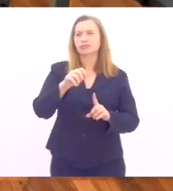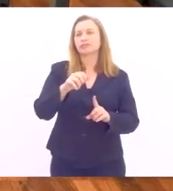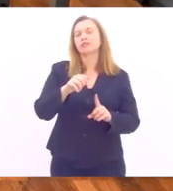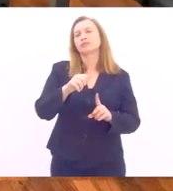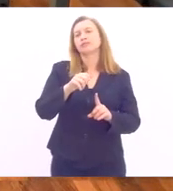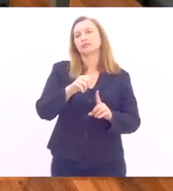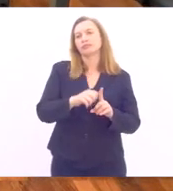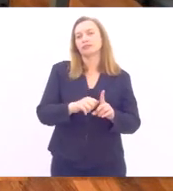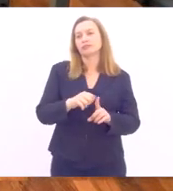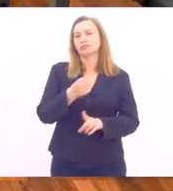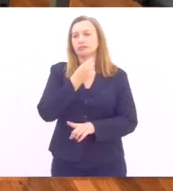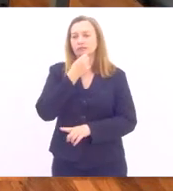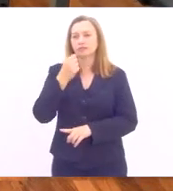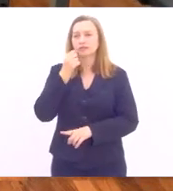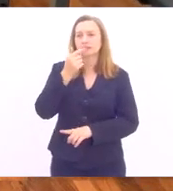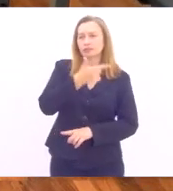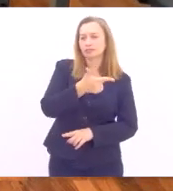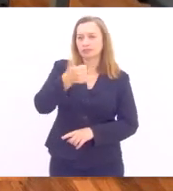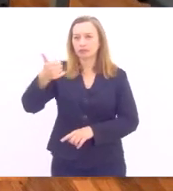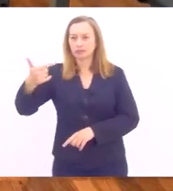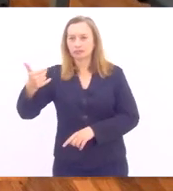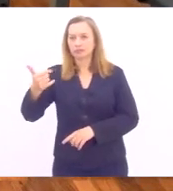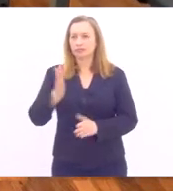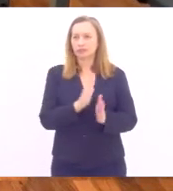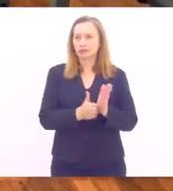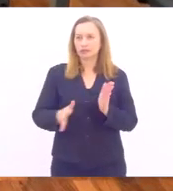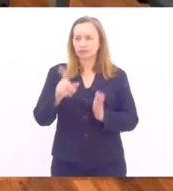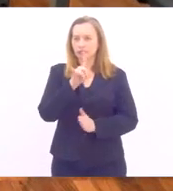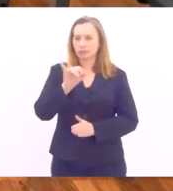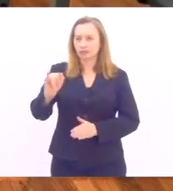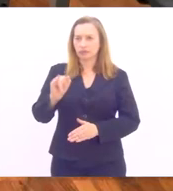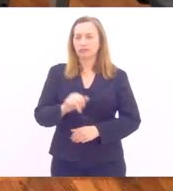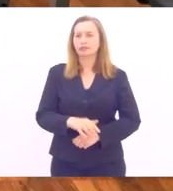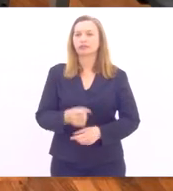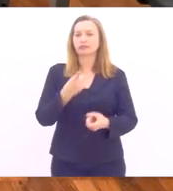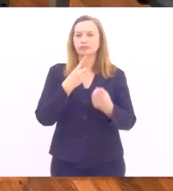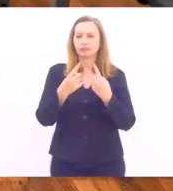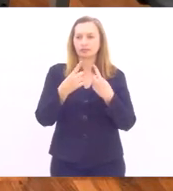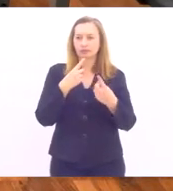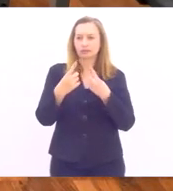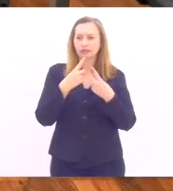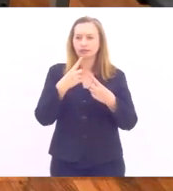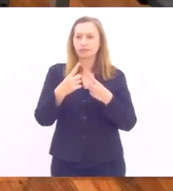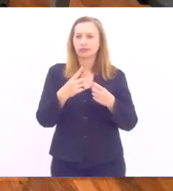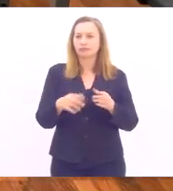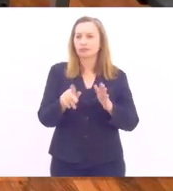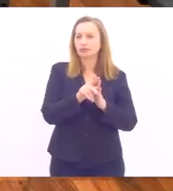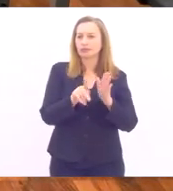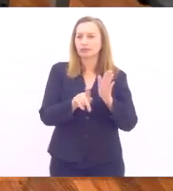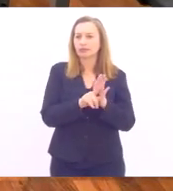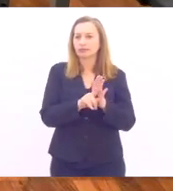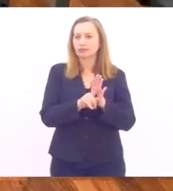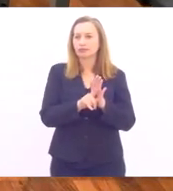19/9/2022, com a seguinte ordem do dia: discussão ao